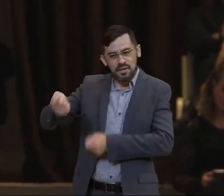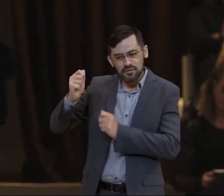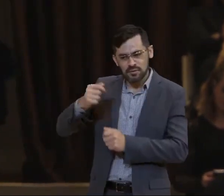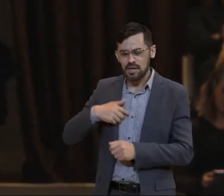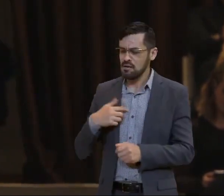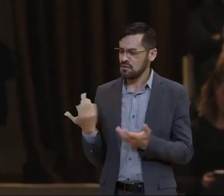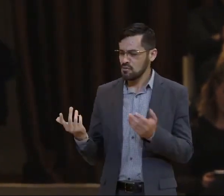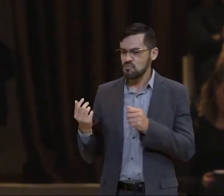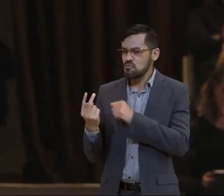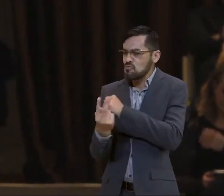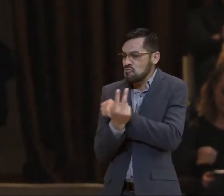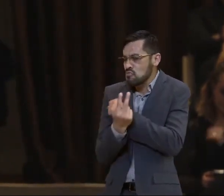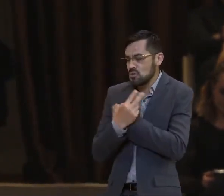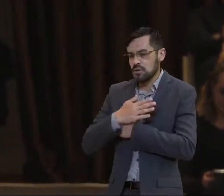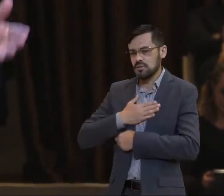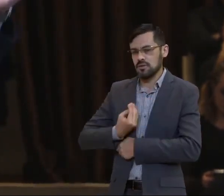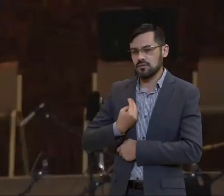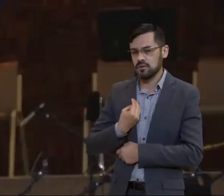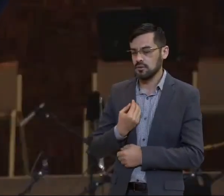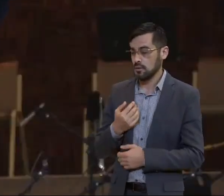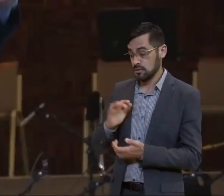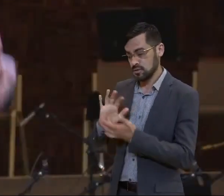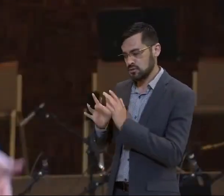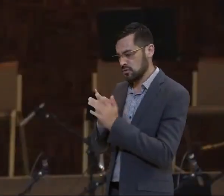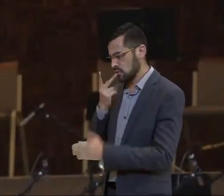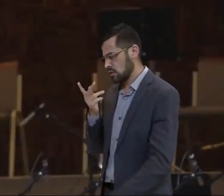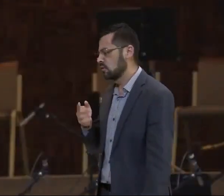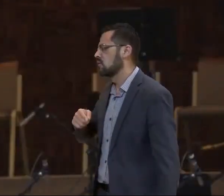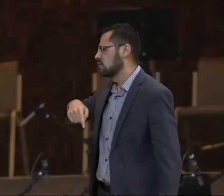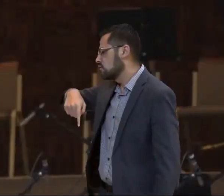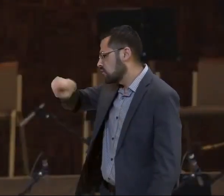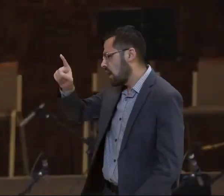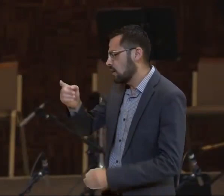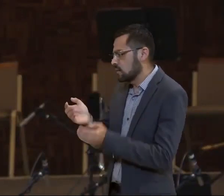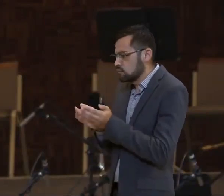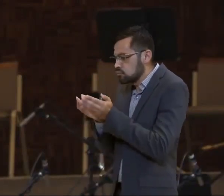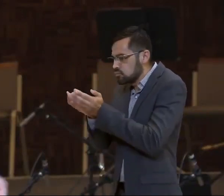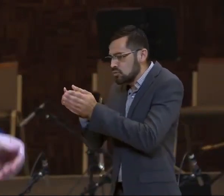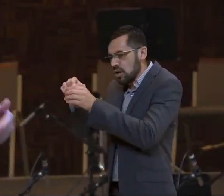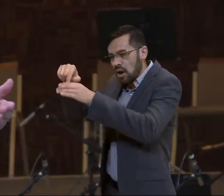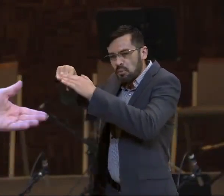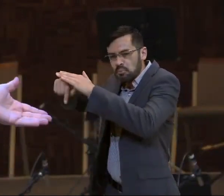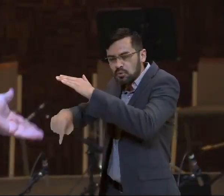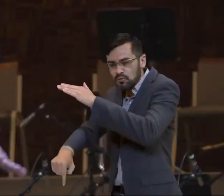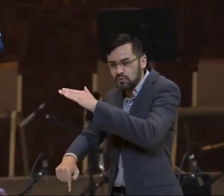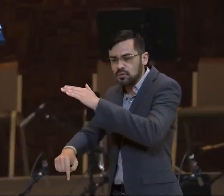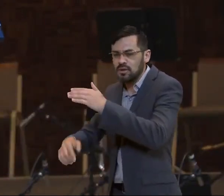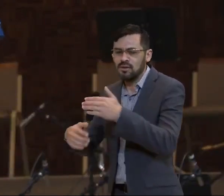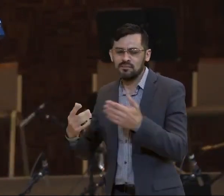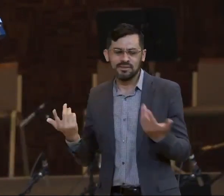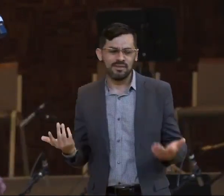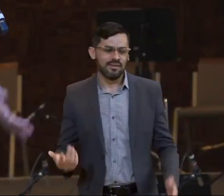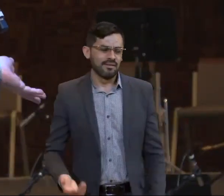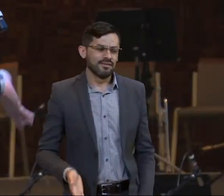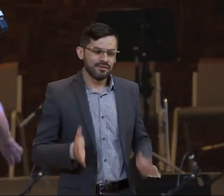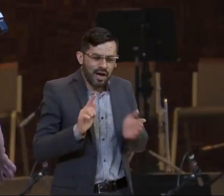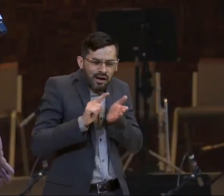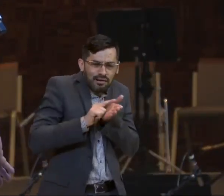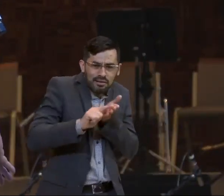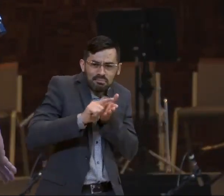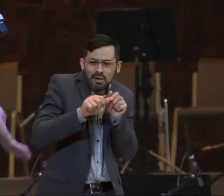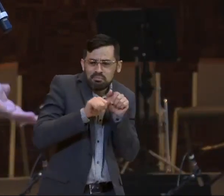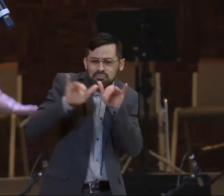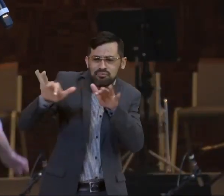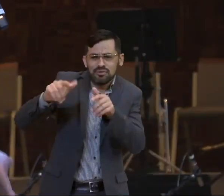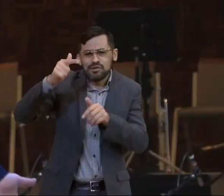cuidar da minha vida. Ele falou, não, vai para os lugares mais fundos. Eu acabei de lavar as redes, vou ter que lavar